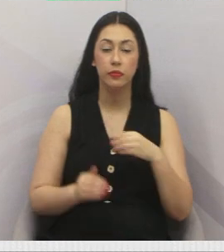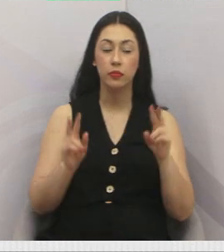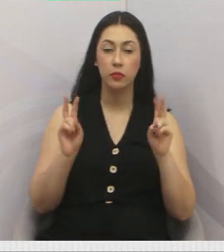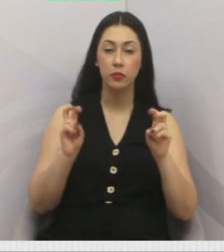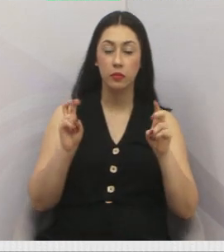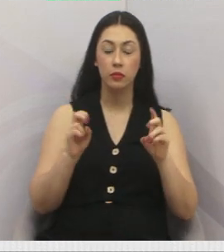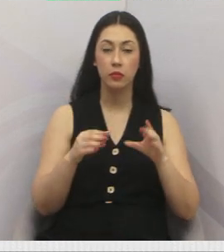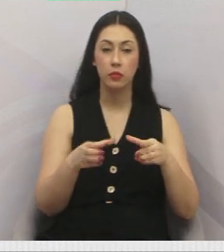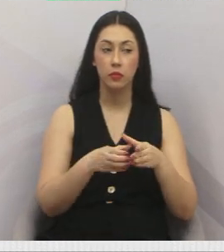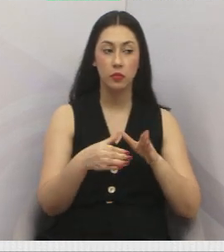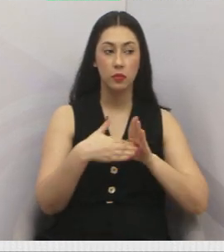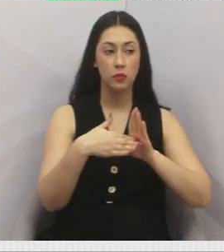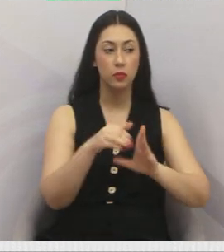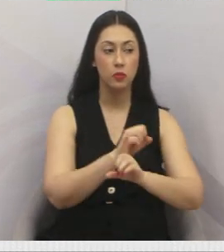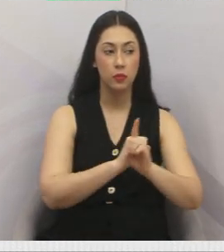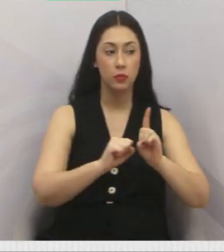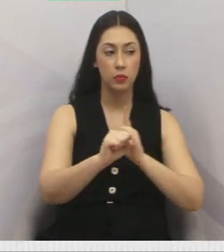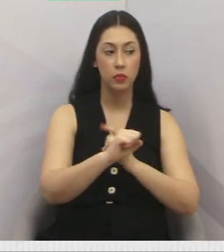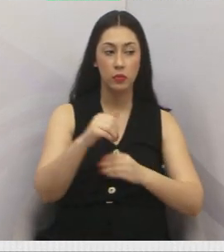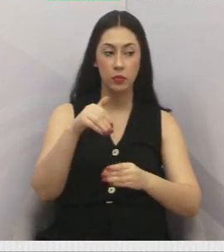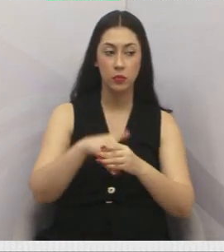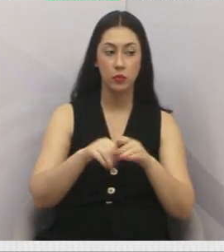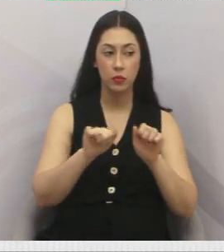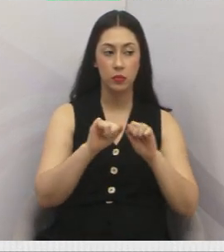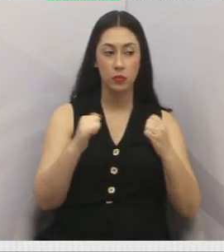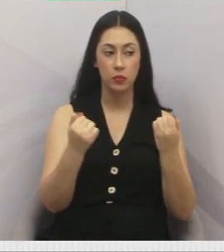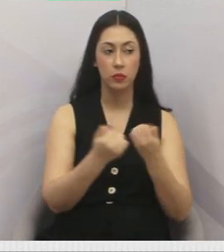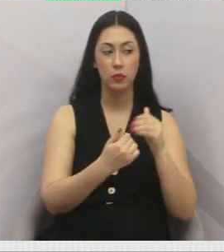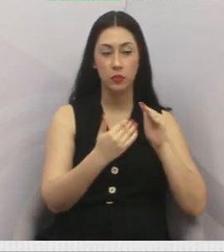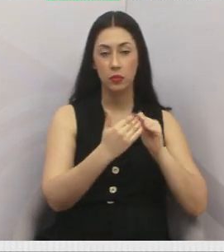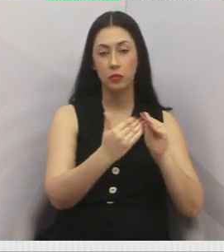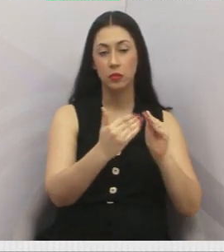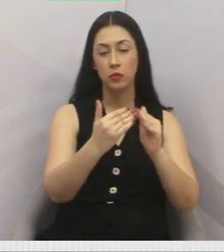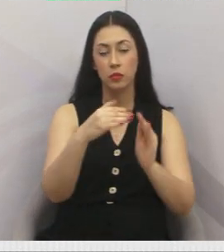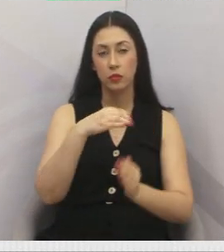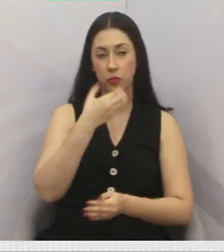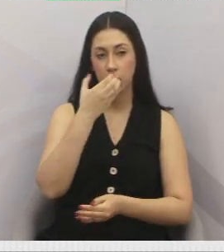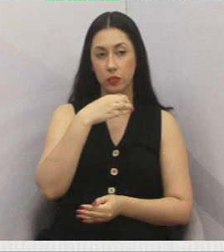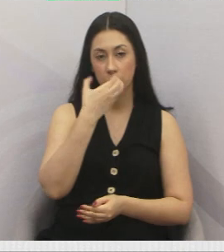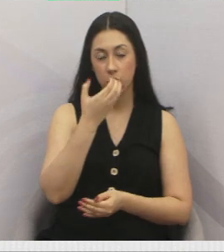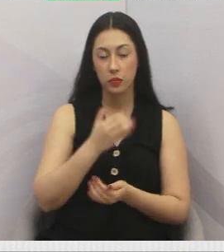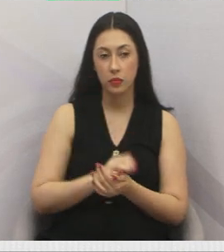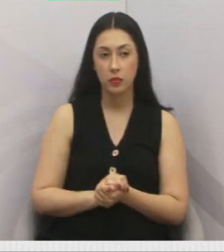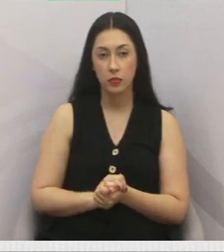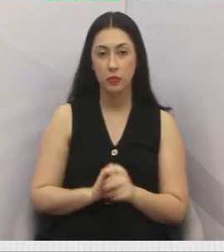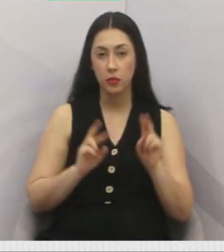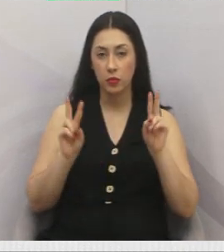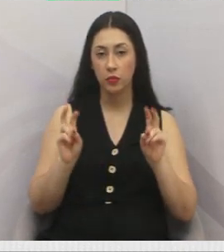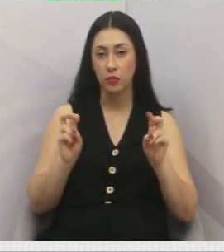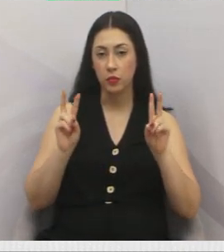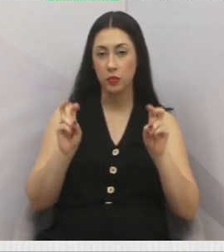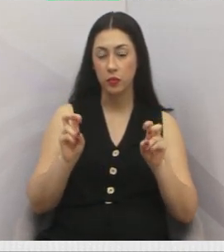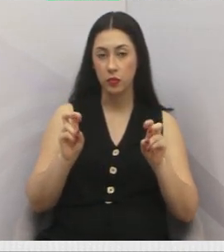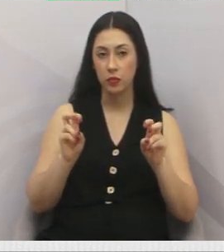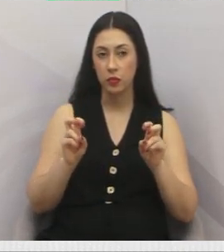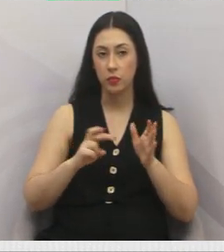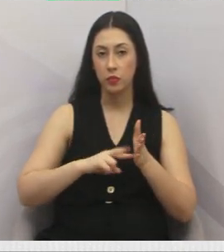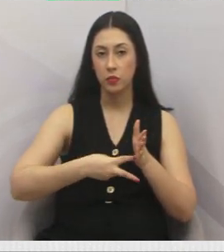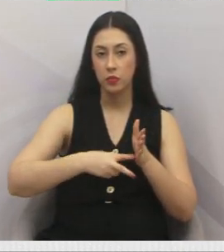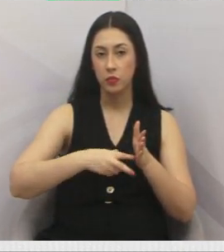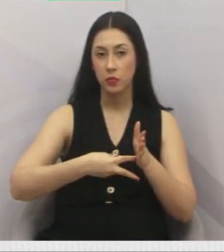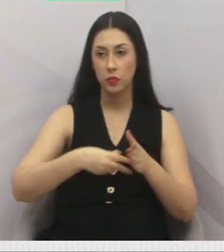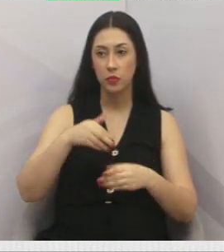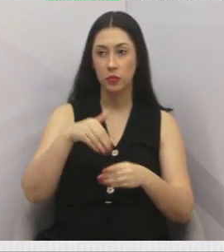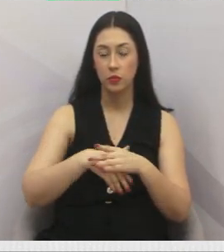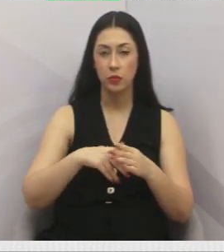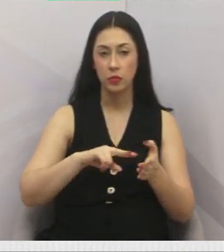Segmento Movimentos Populares, um voto para a Associação dos Moradores de Jardim Paraíso e Jardim Yolanda. Segmento Entidade Classe Sindical, um